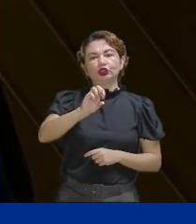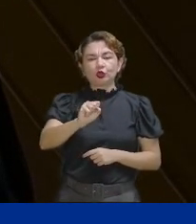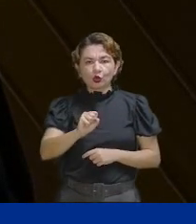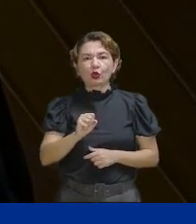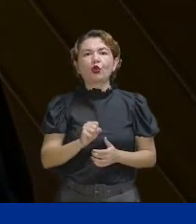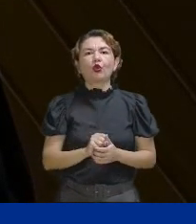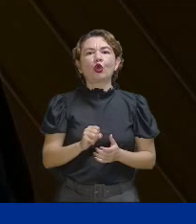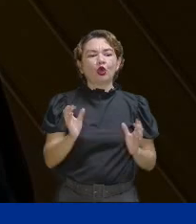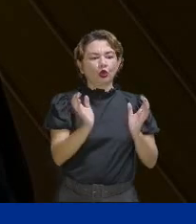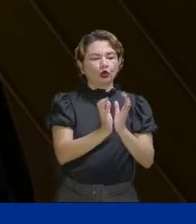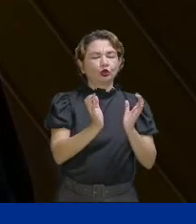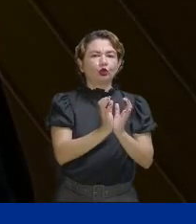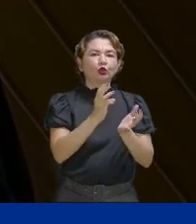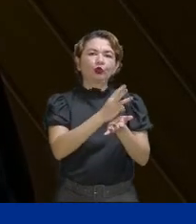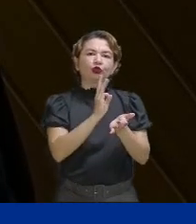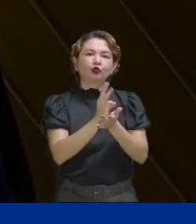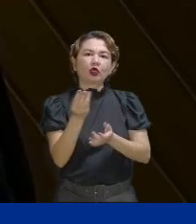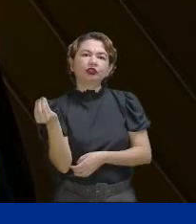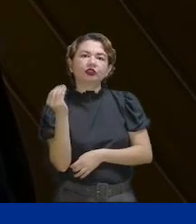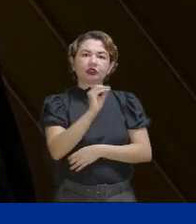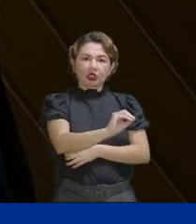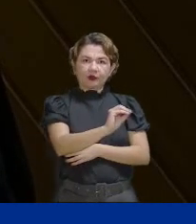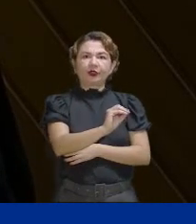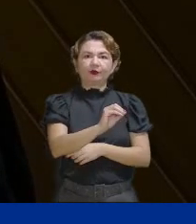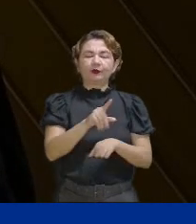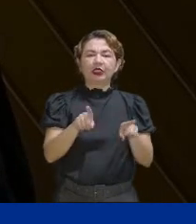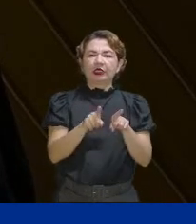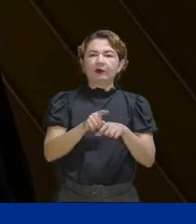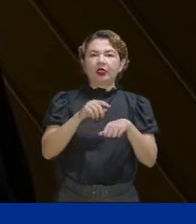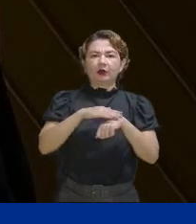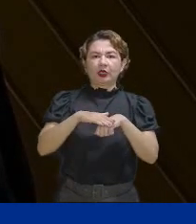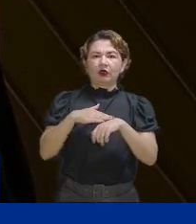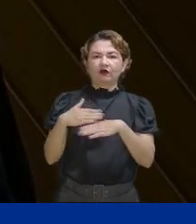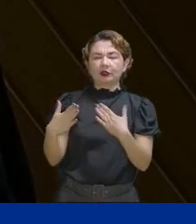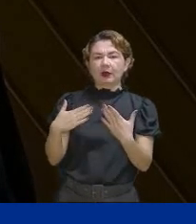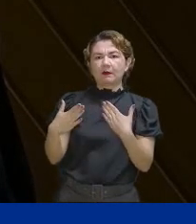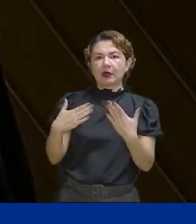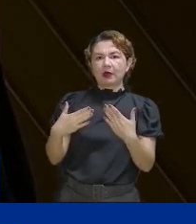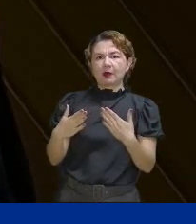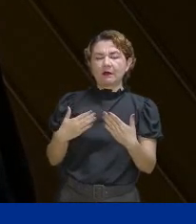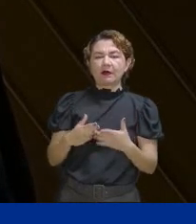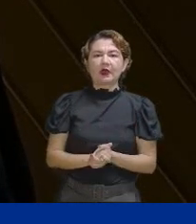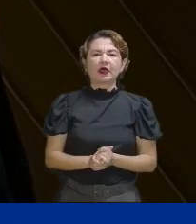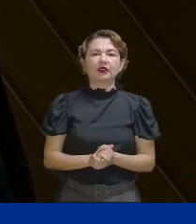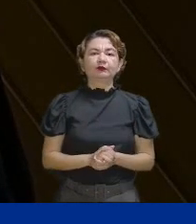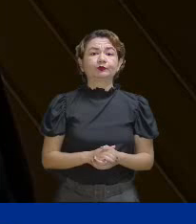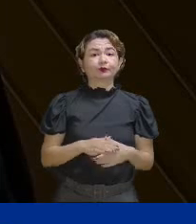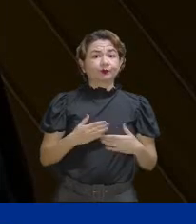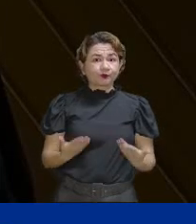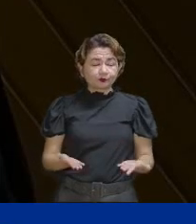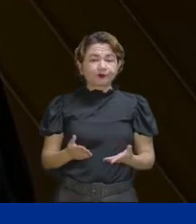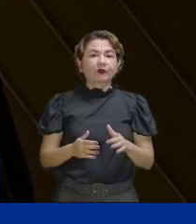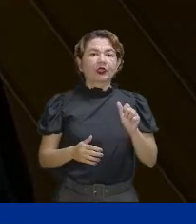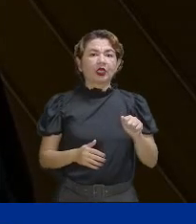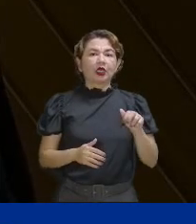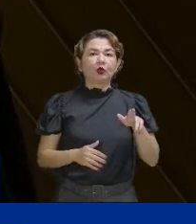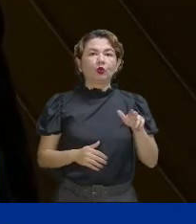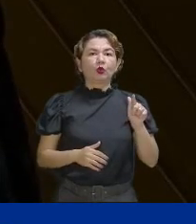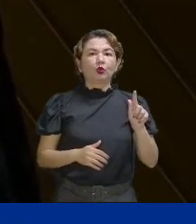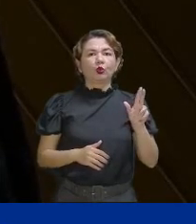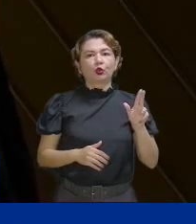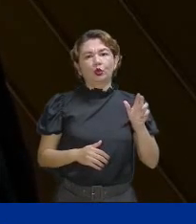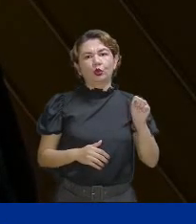em 10/9/2022, página 16, em uma conversa entre Augusto e Tarcísio, na qual Augusto afirma